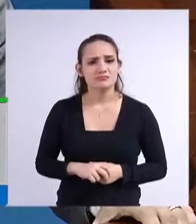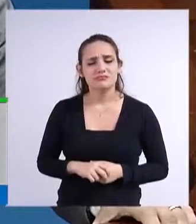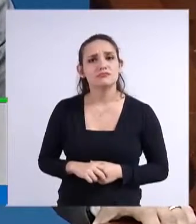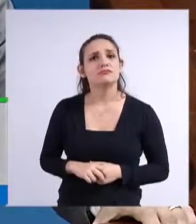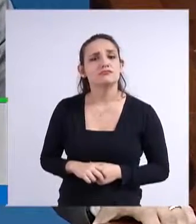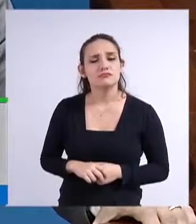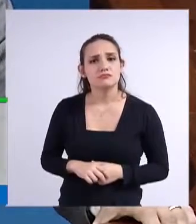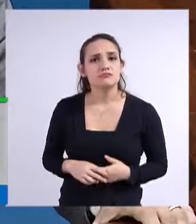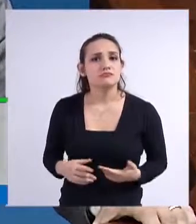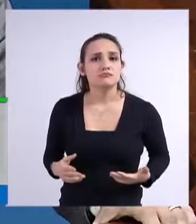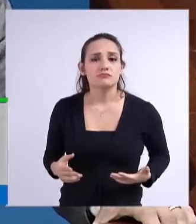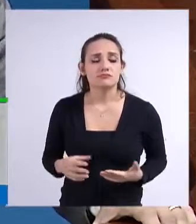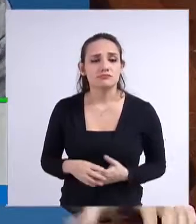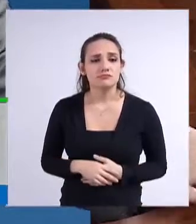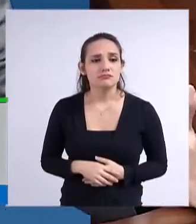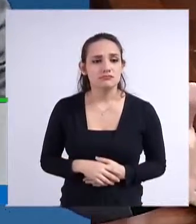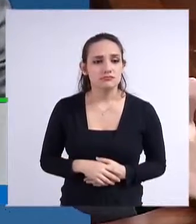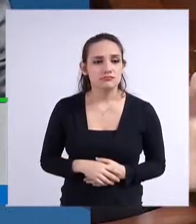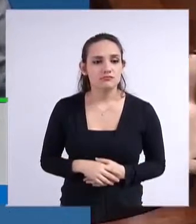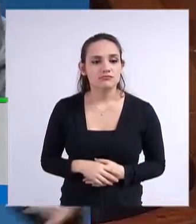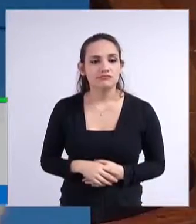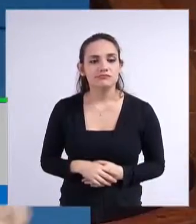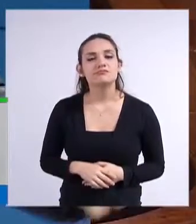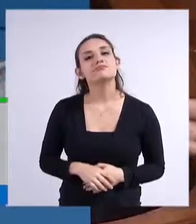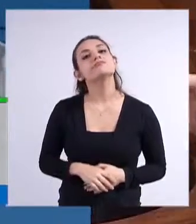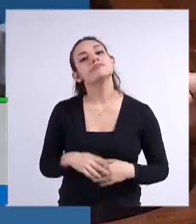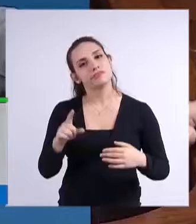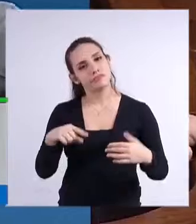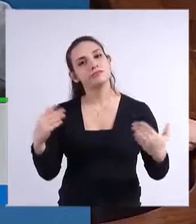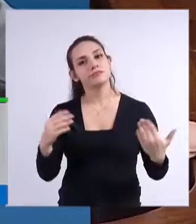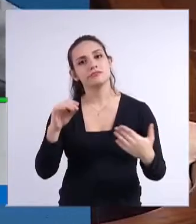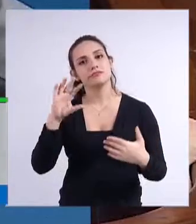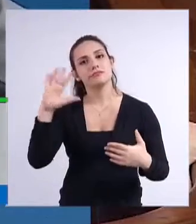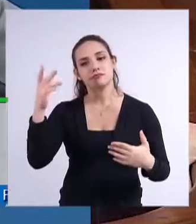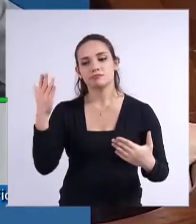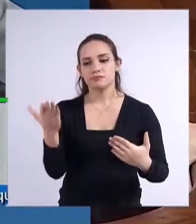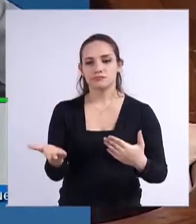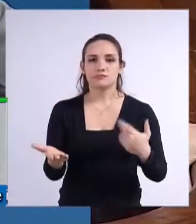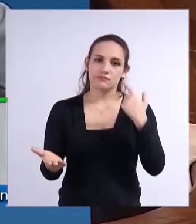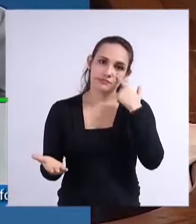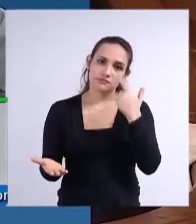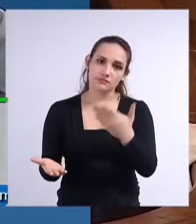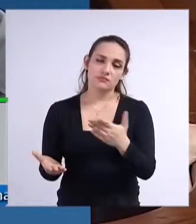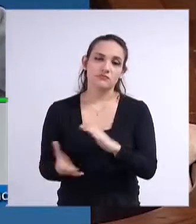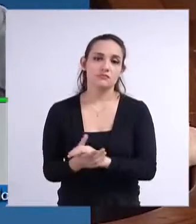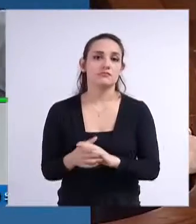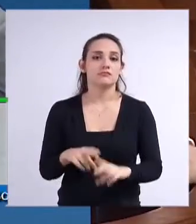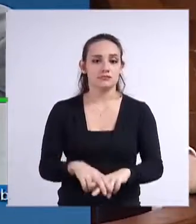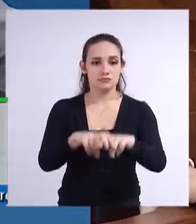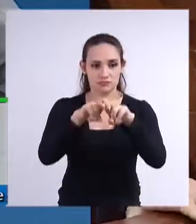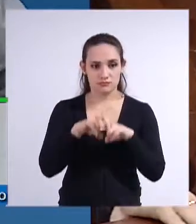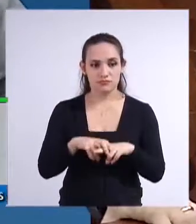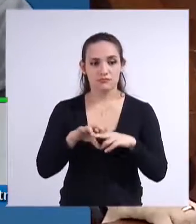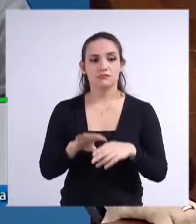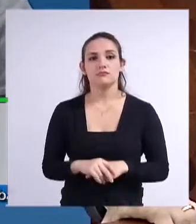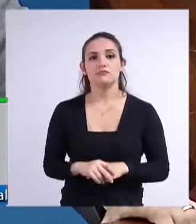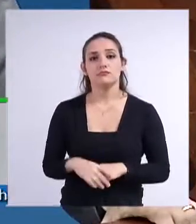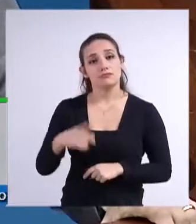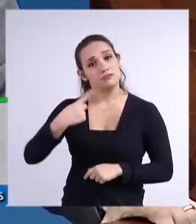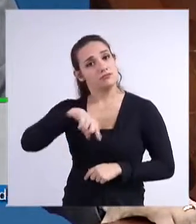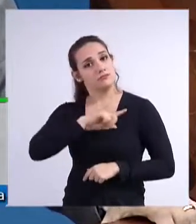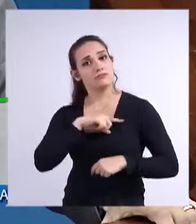agressividade, e acontece o que nós estamos vendo agora. Por isso,